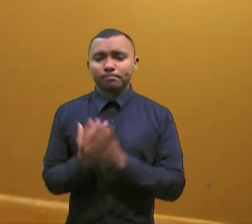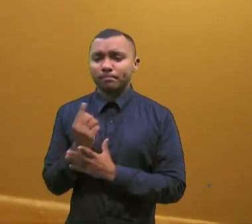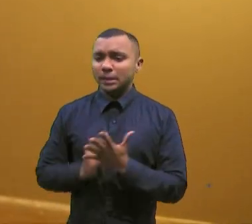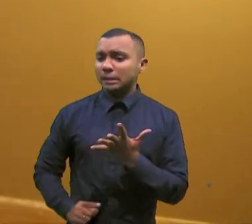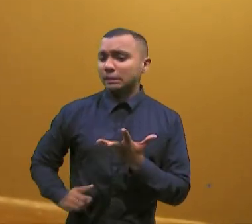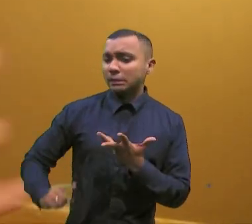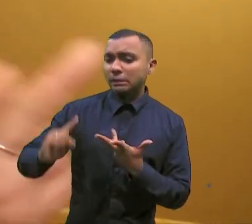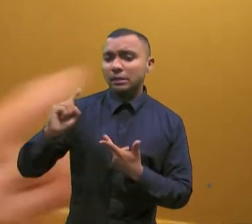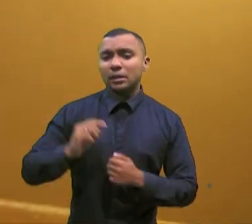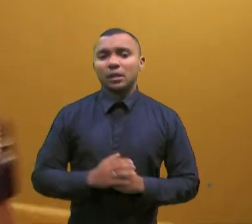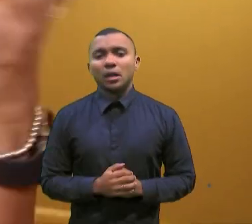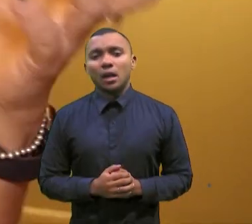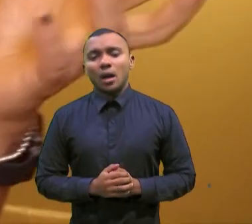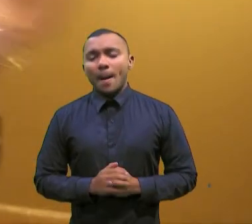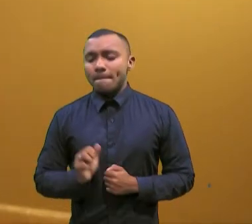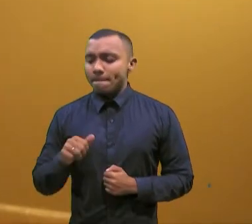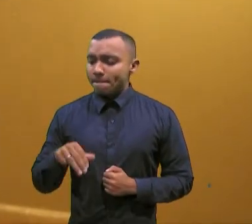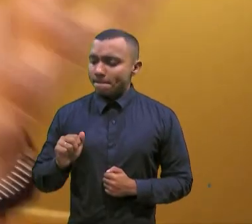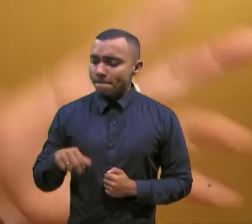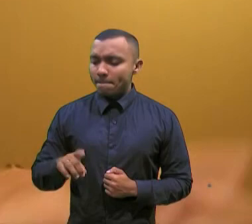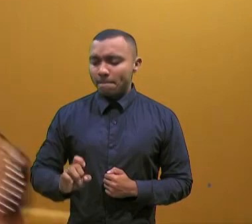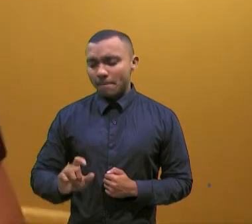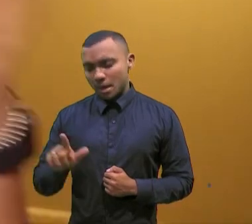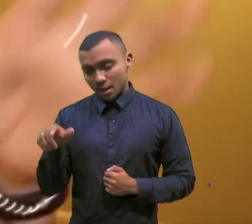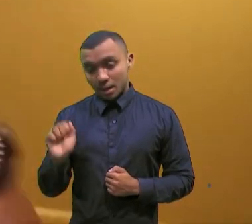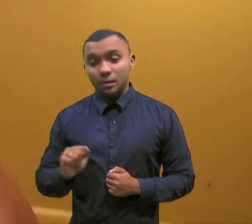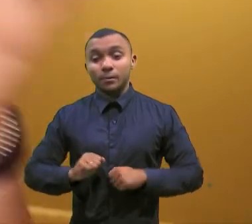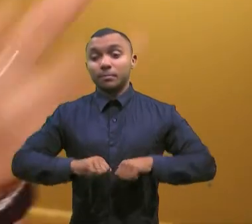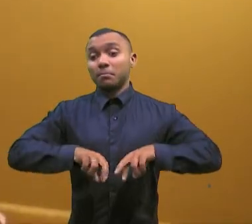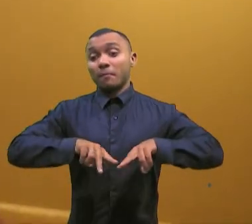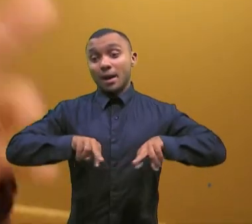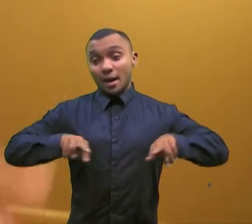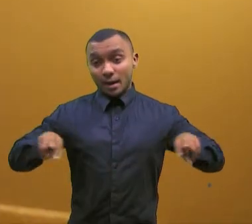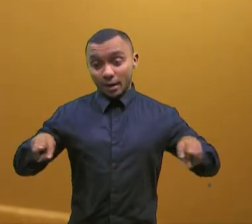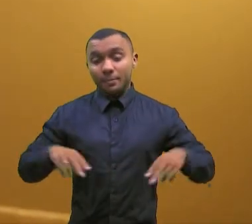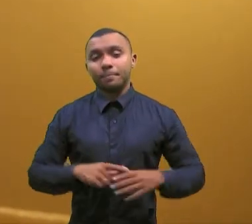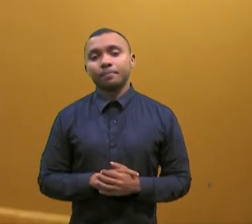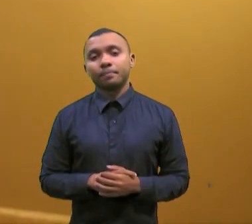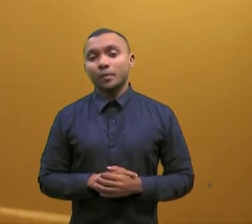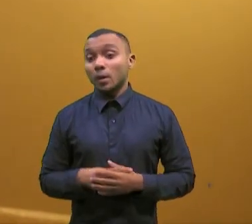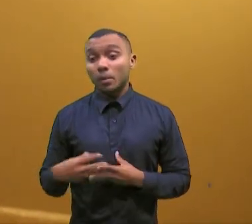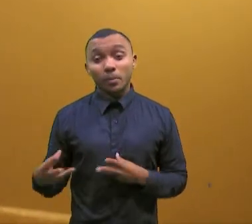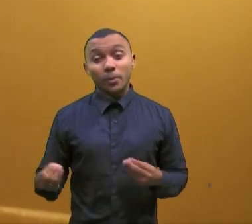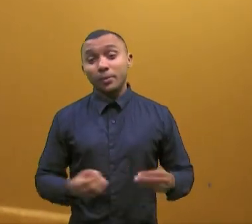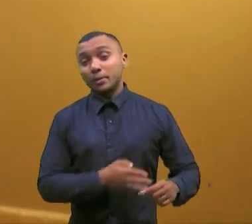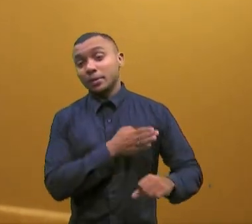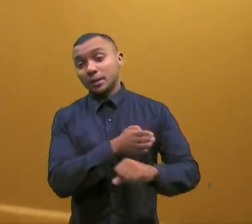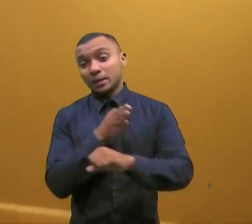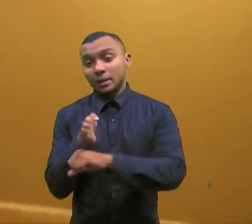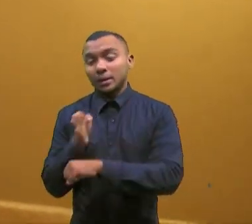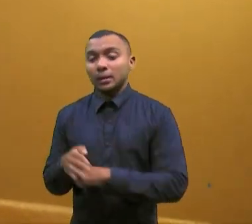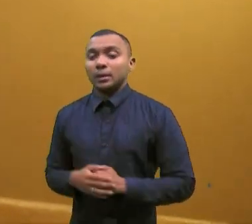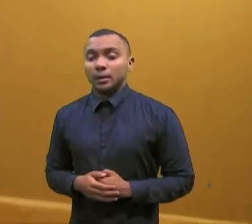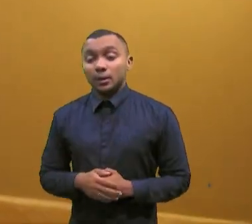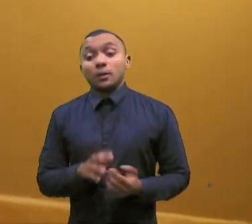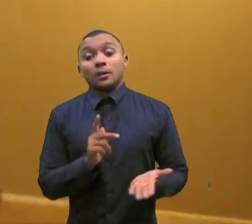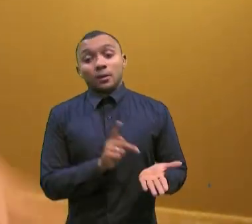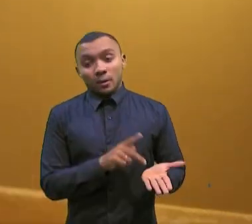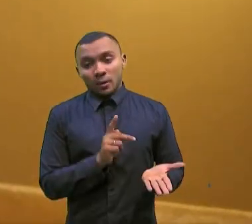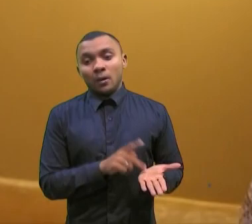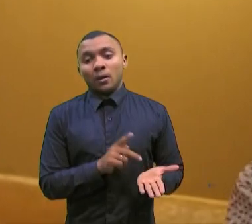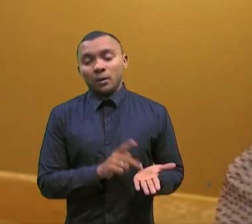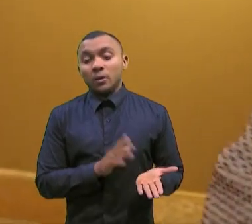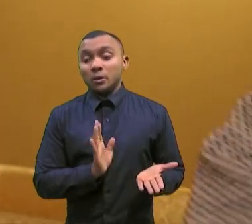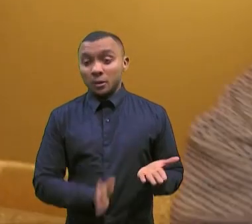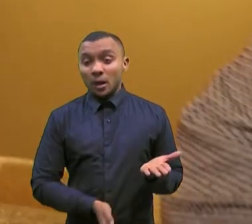sobre tela, ele é multi, né? Digamos assim, é um É. artista que ele transita em várias linguagens, É né? verdade. Então, ele tem um